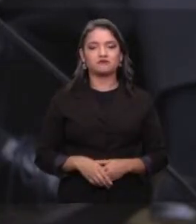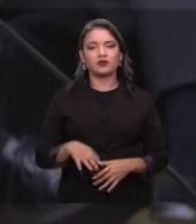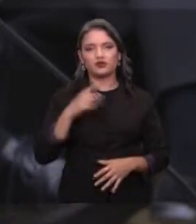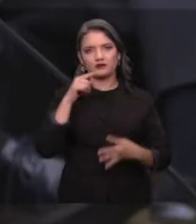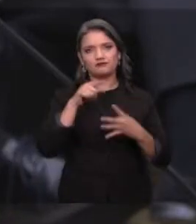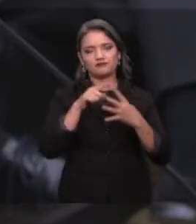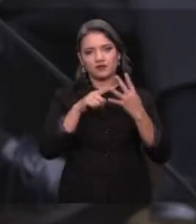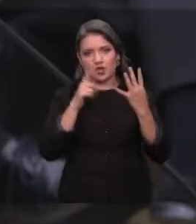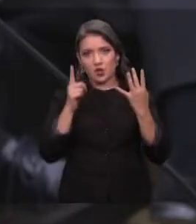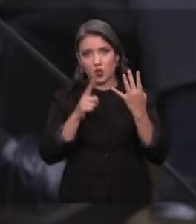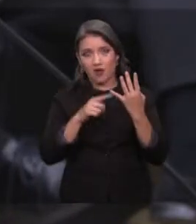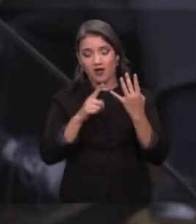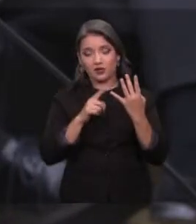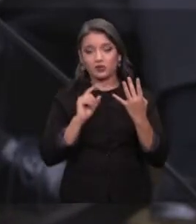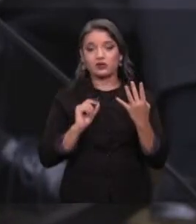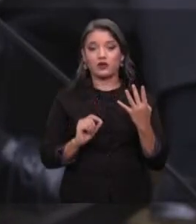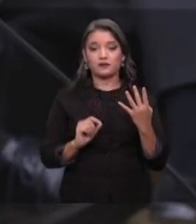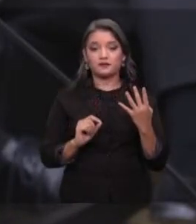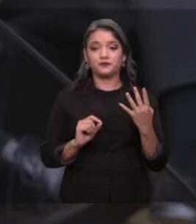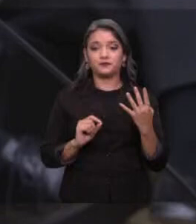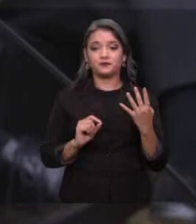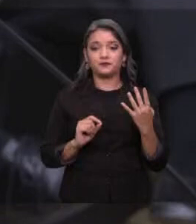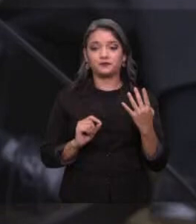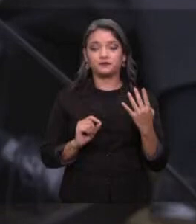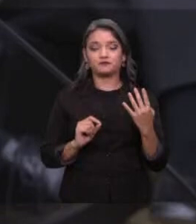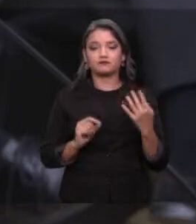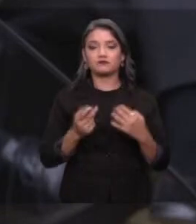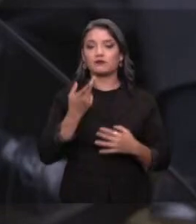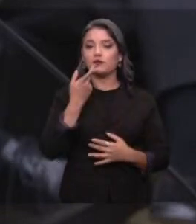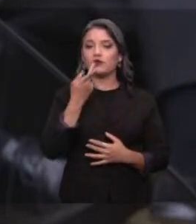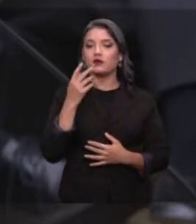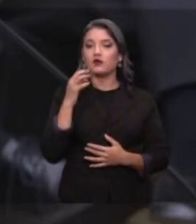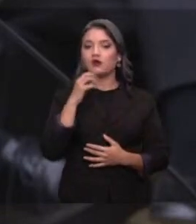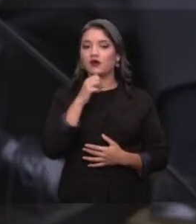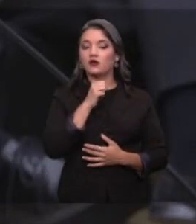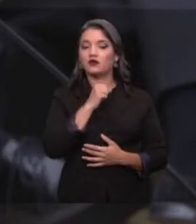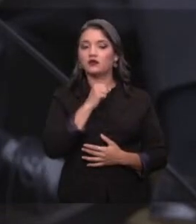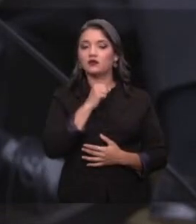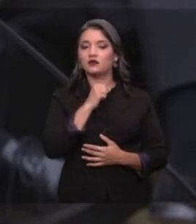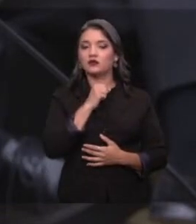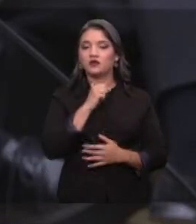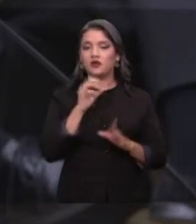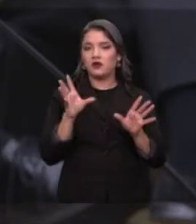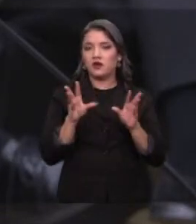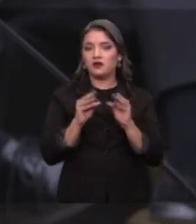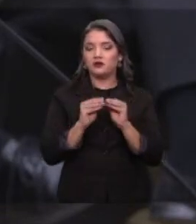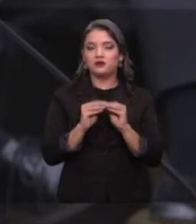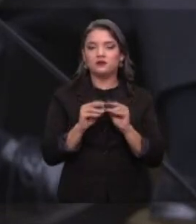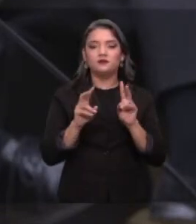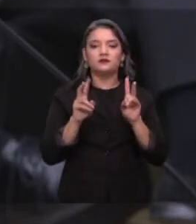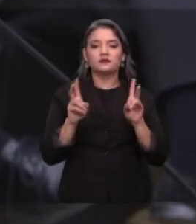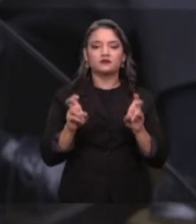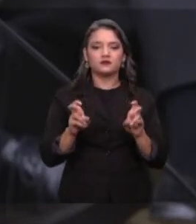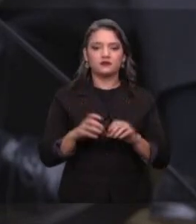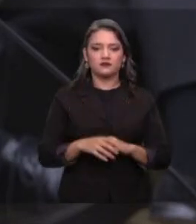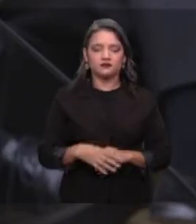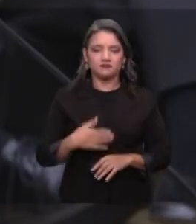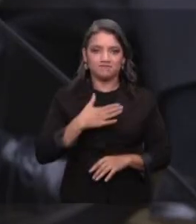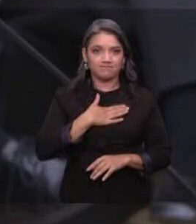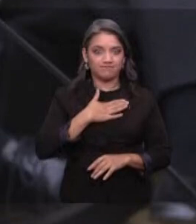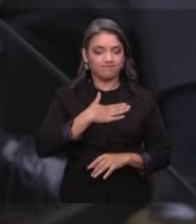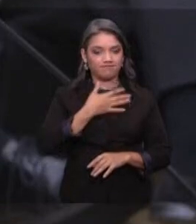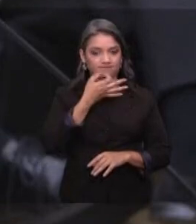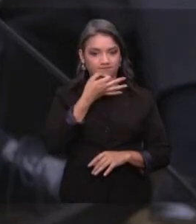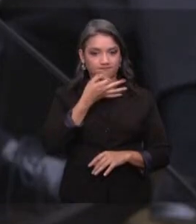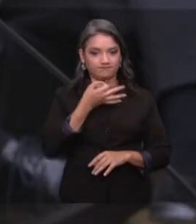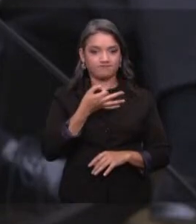minha sustentação oral, gostaria de falar brevemente sobre o fato de que, na minha percepção e